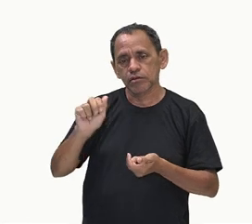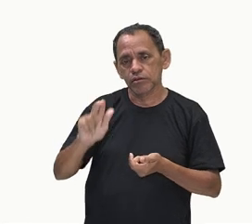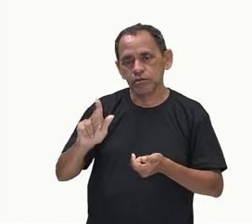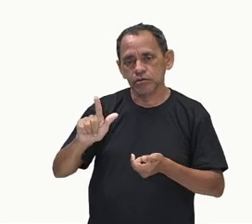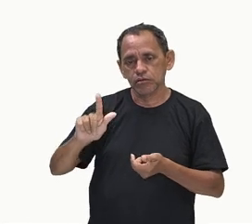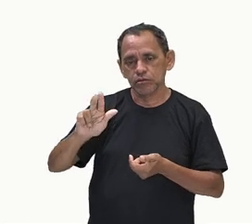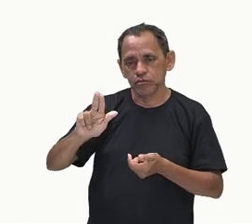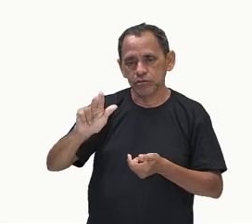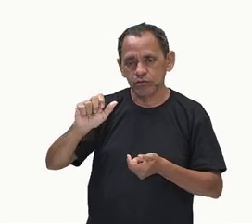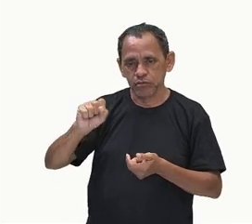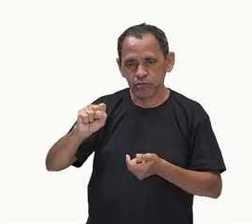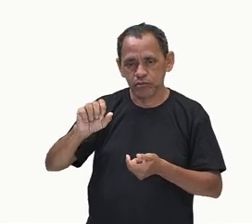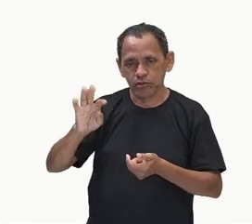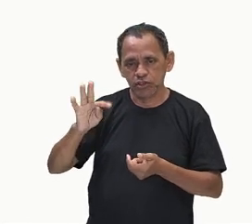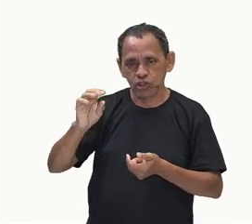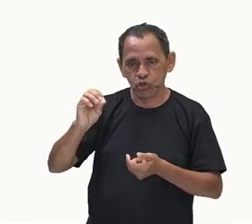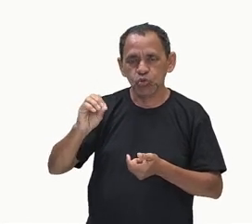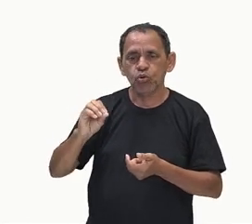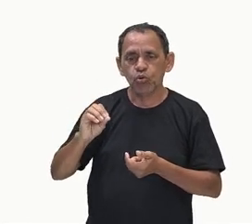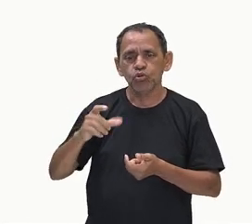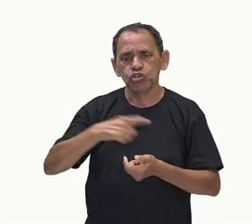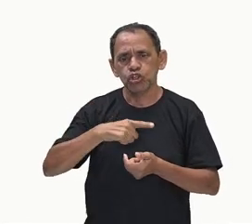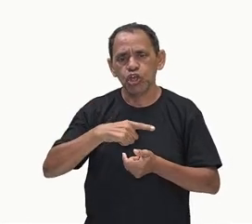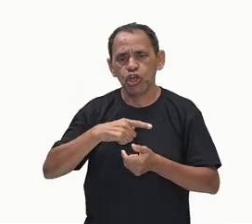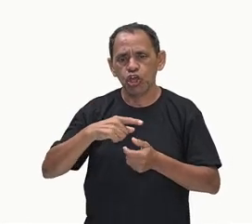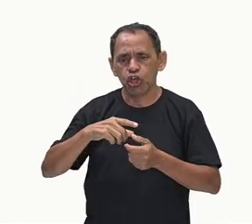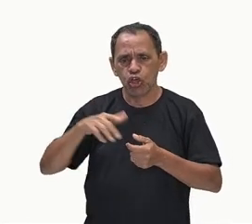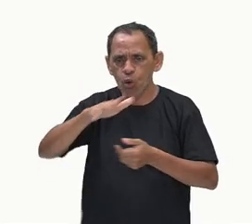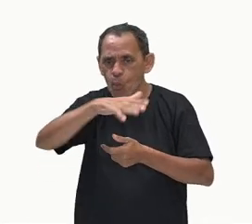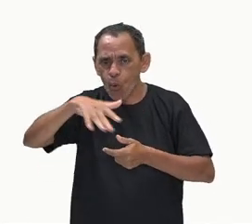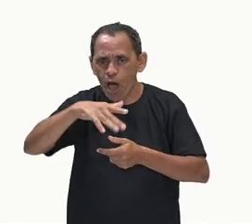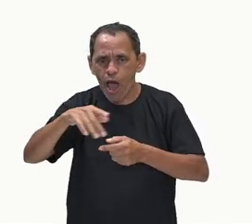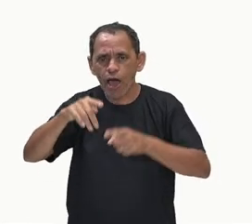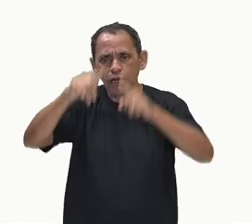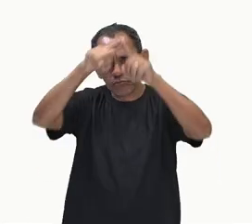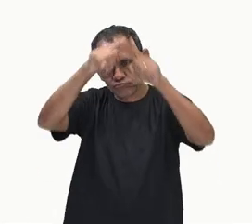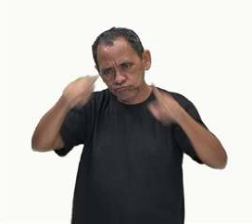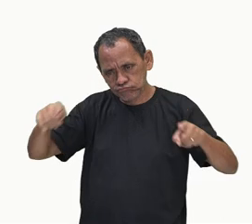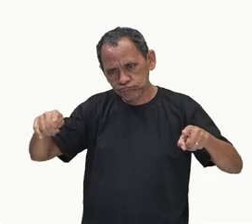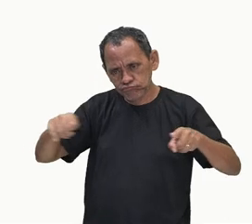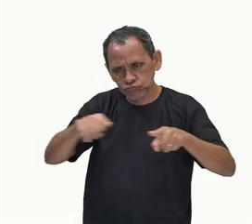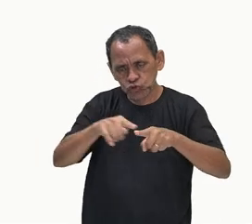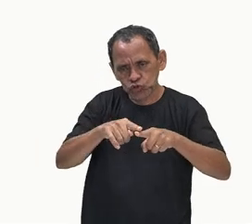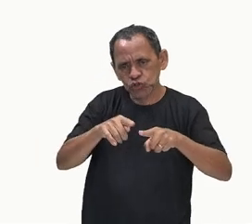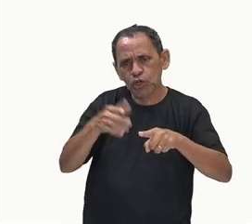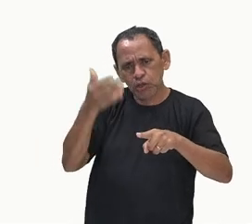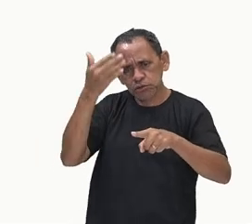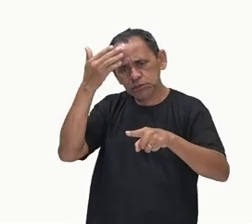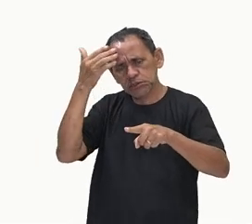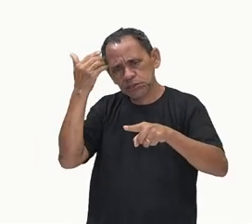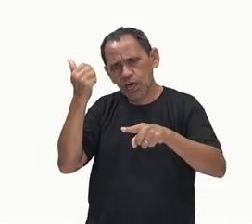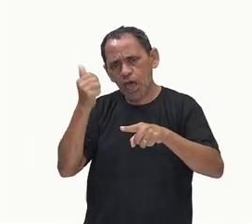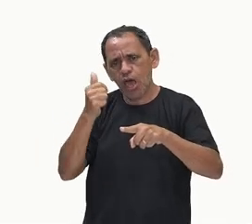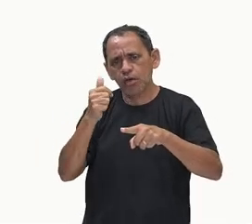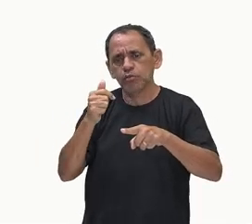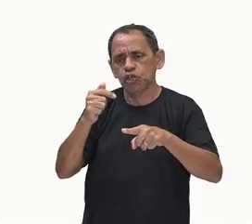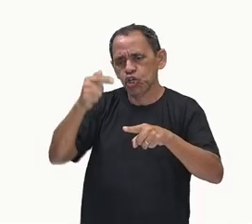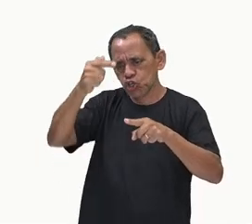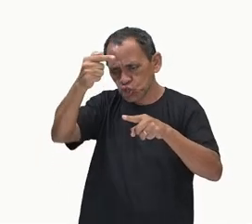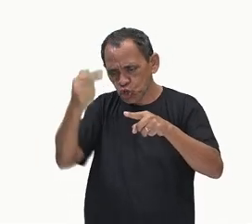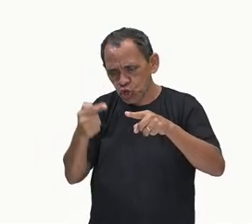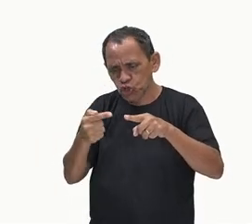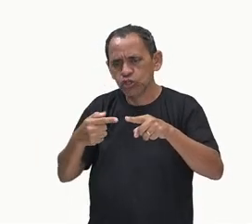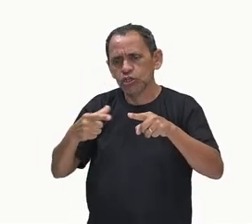casa que tem um terreno triangular ele sabe que dois lados desse terreno medem respectivamente 13